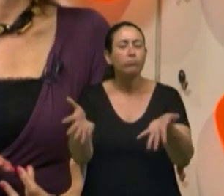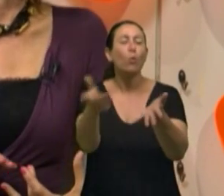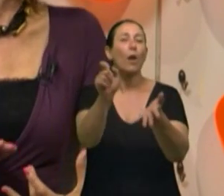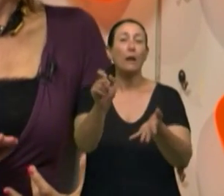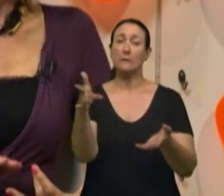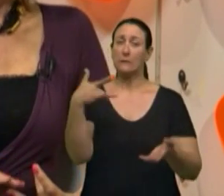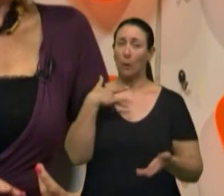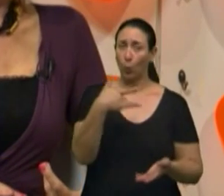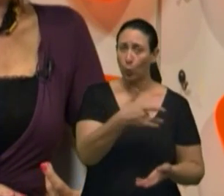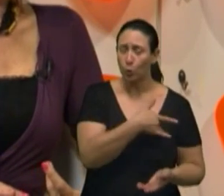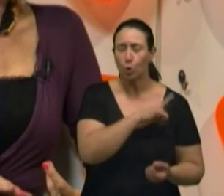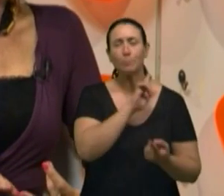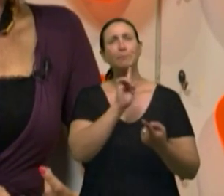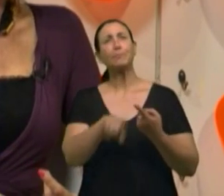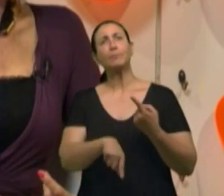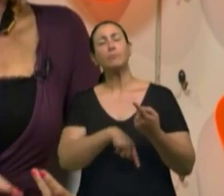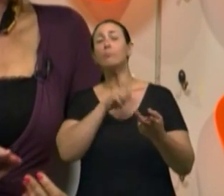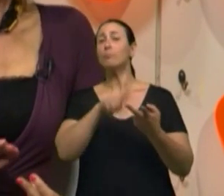né?